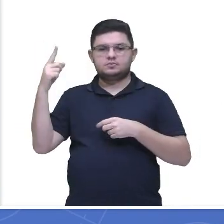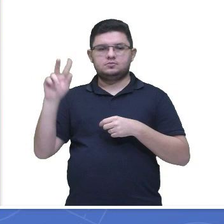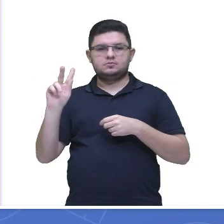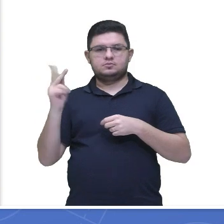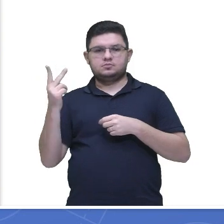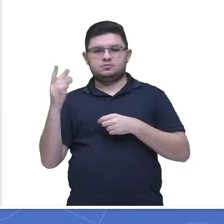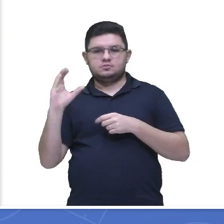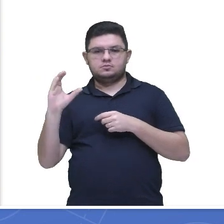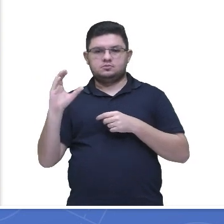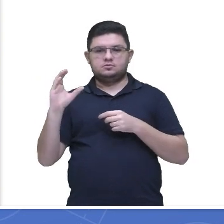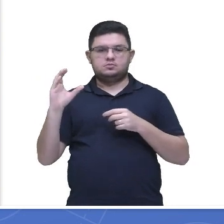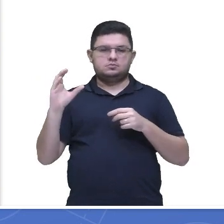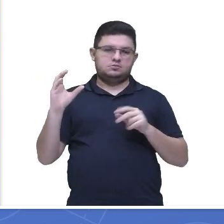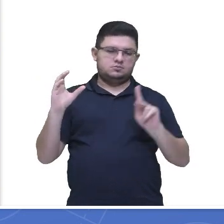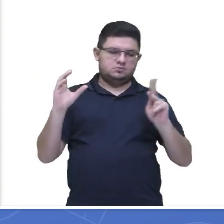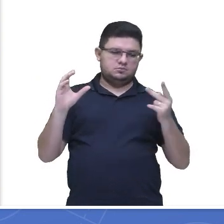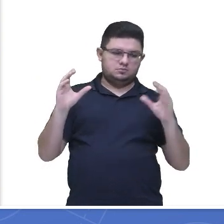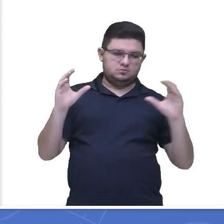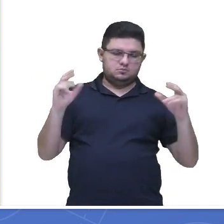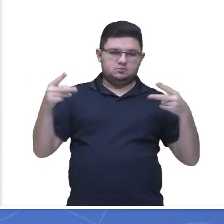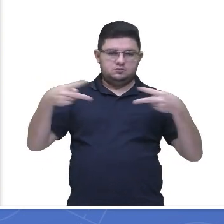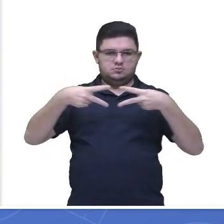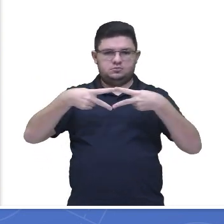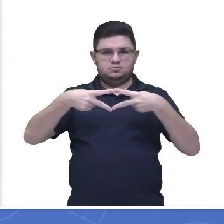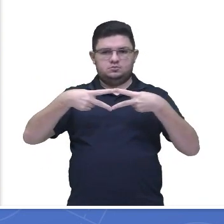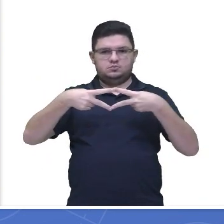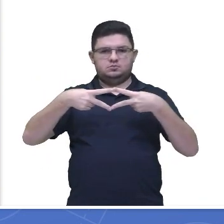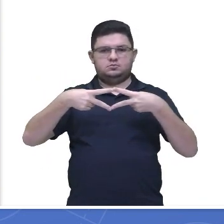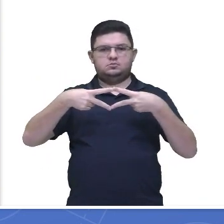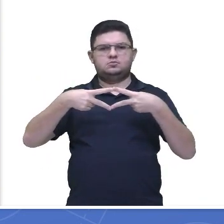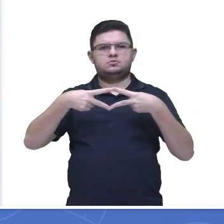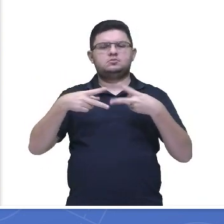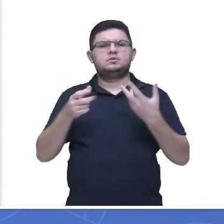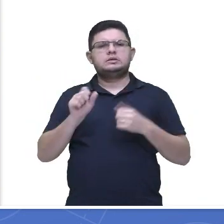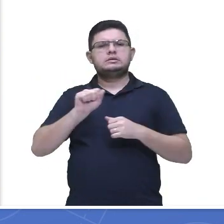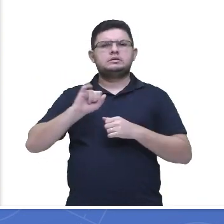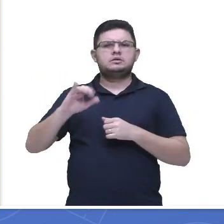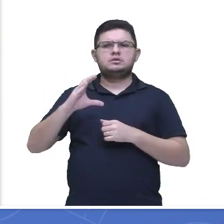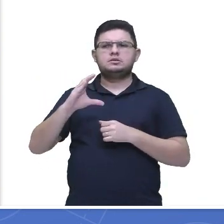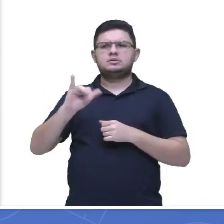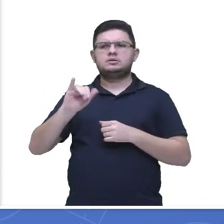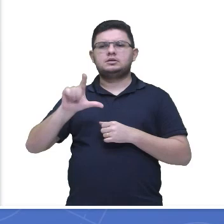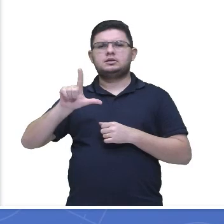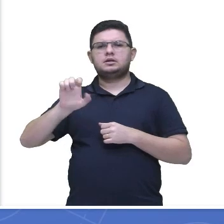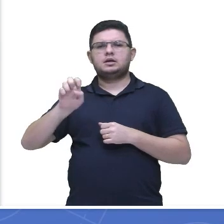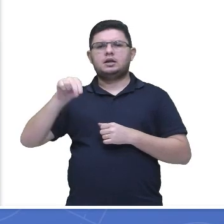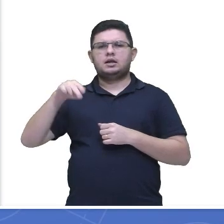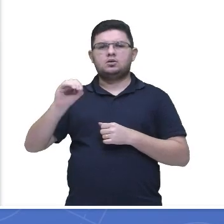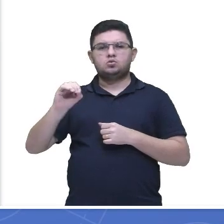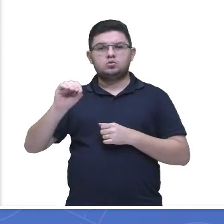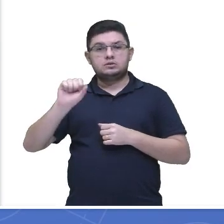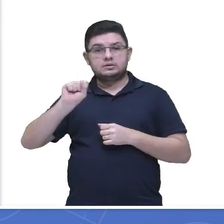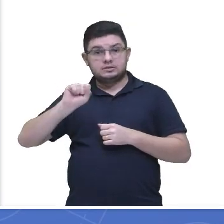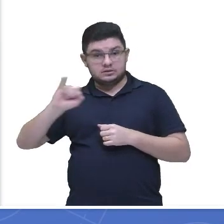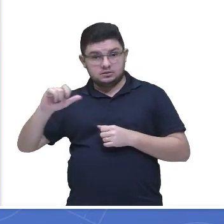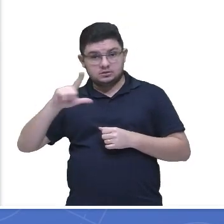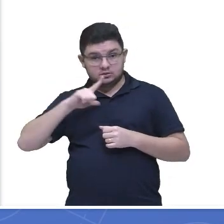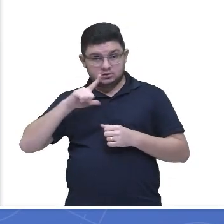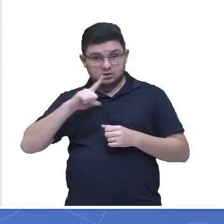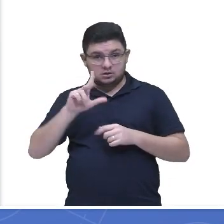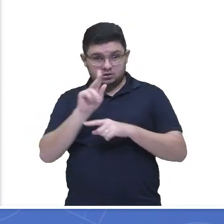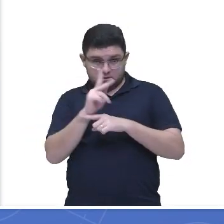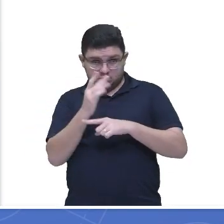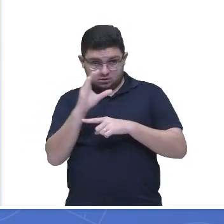um composto, ele é cicleno quando ele é hidrocarboneto e quando